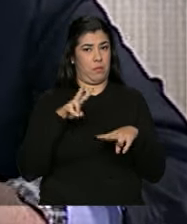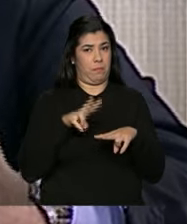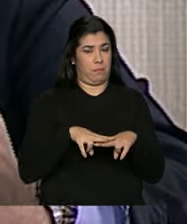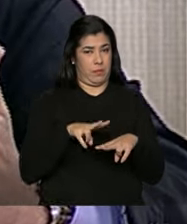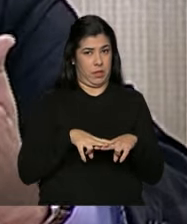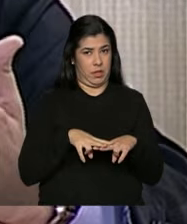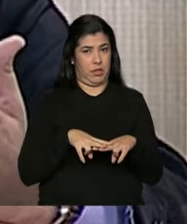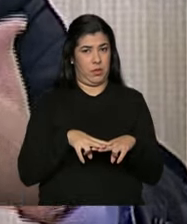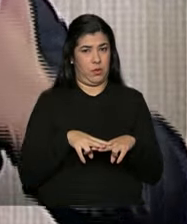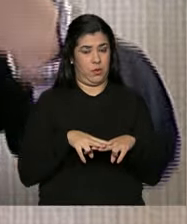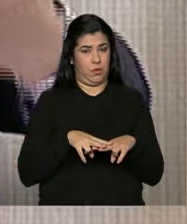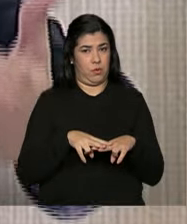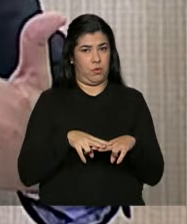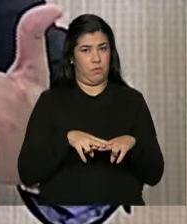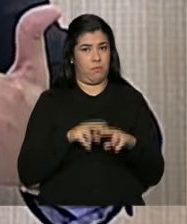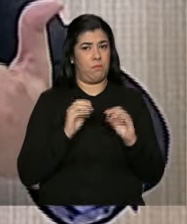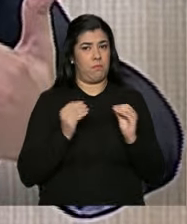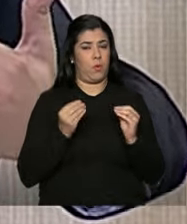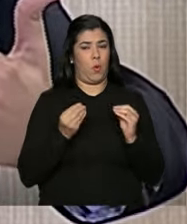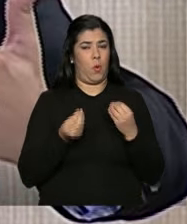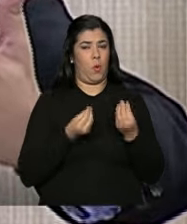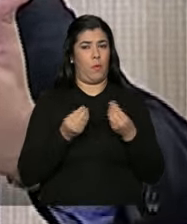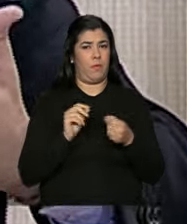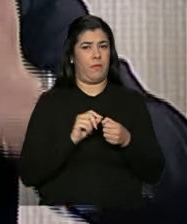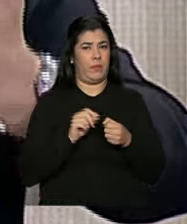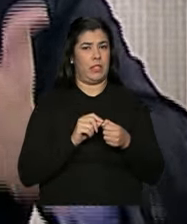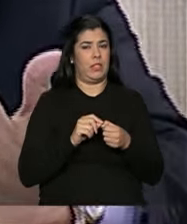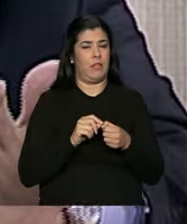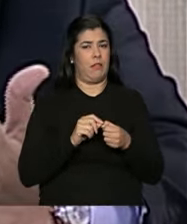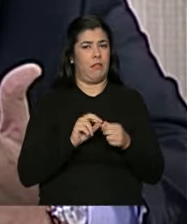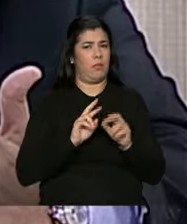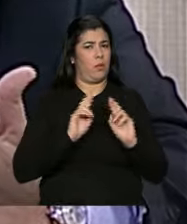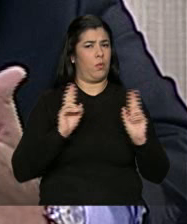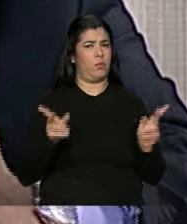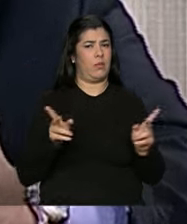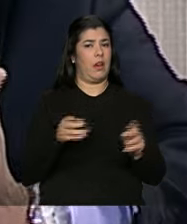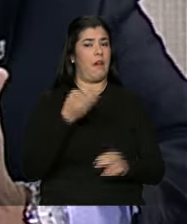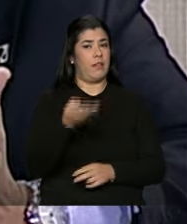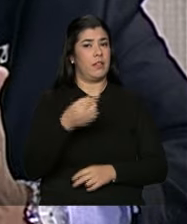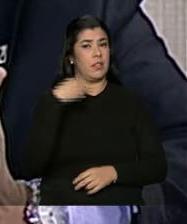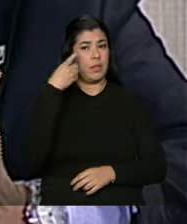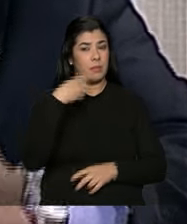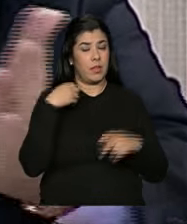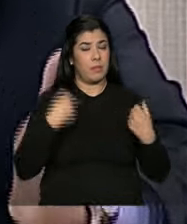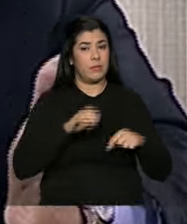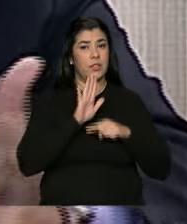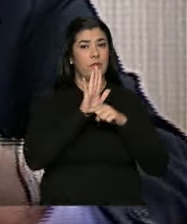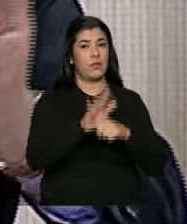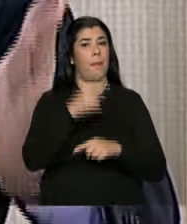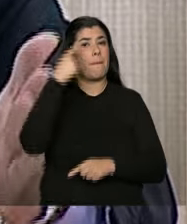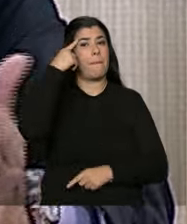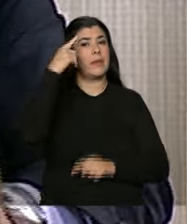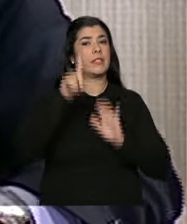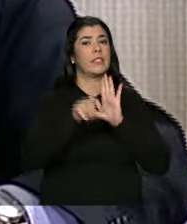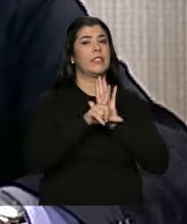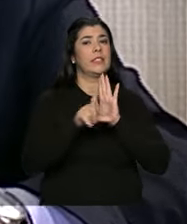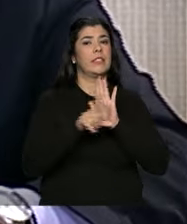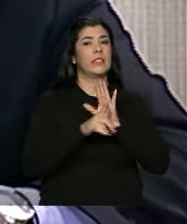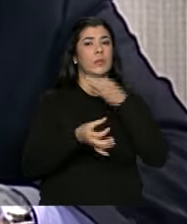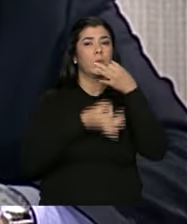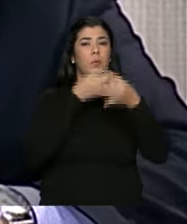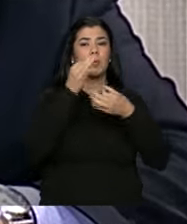da sociedade, mas os deputados que deveriam ser aqueles, né, que deveriam ajudar a pensar soluções, leis,